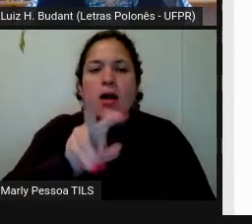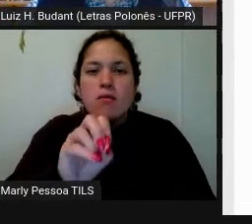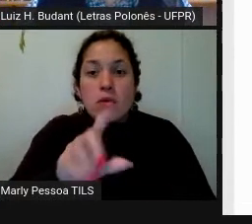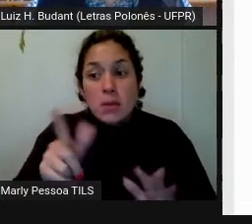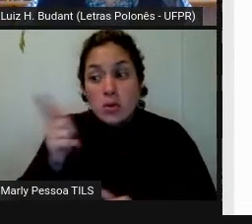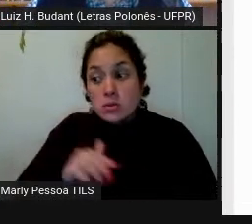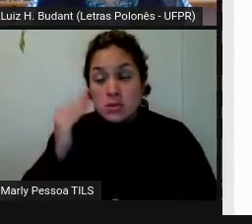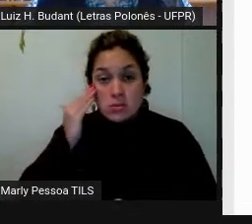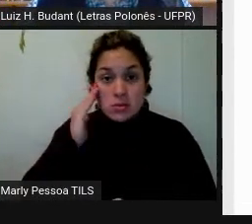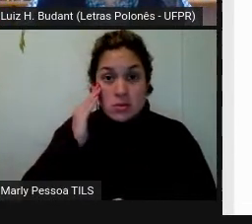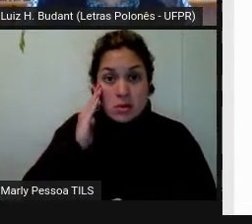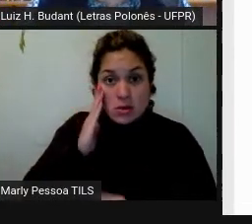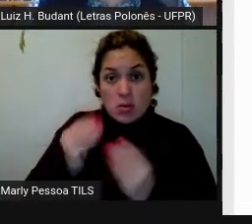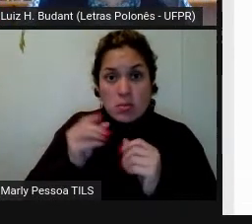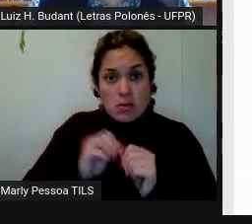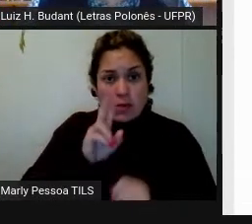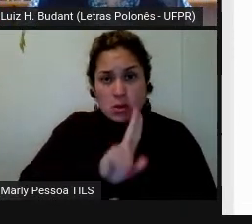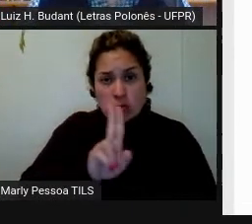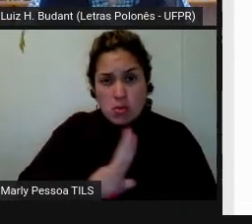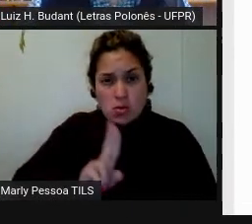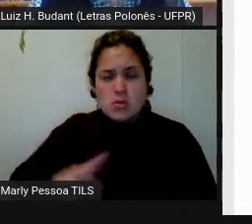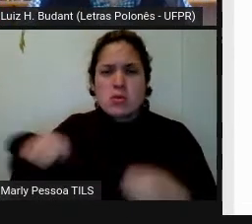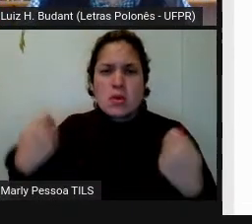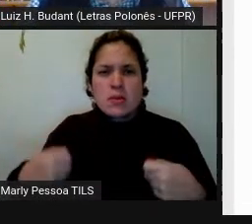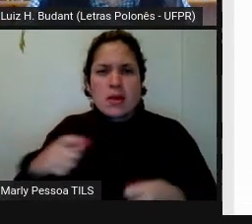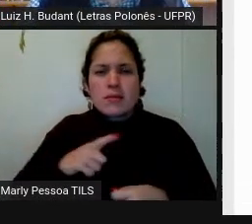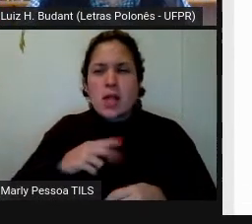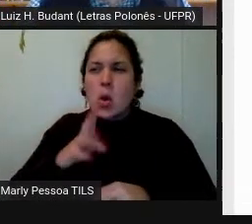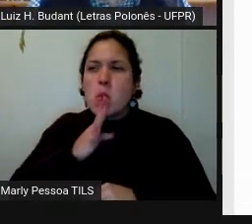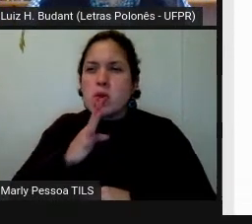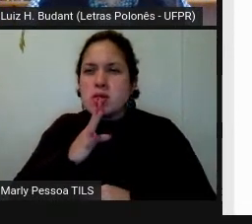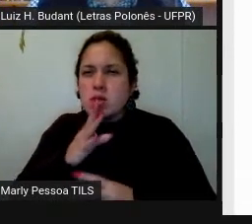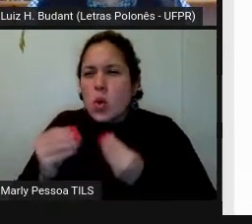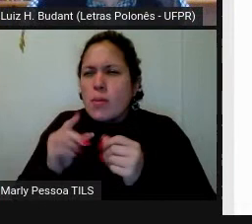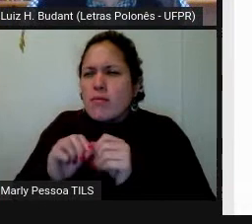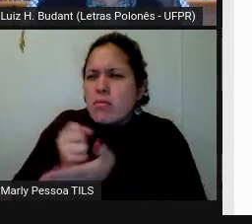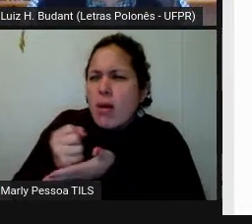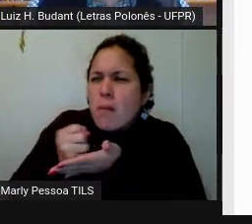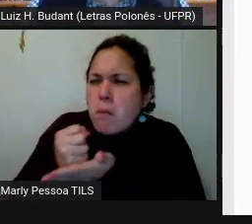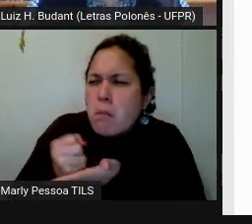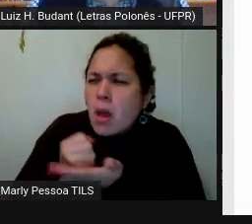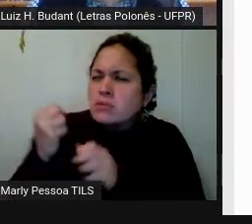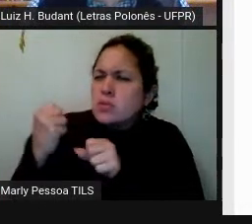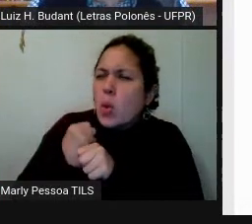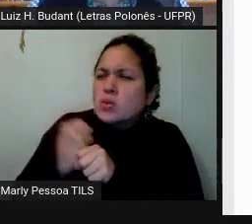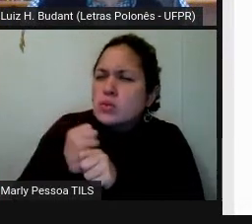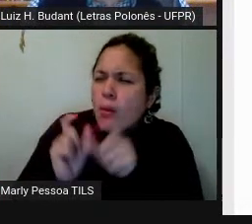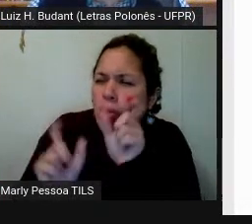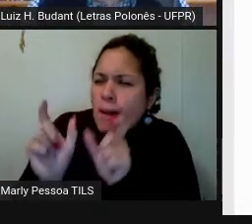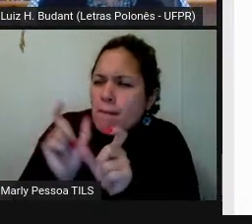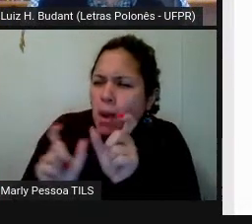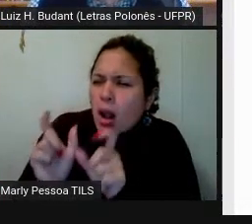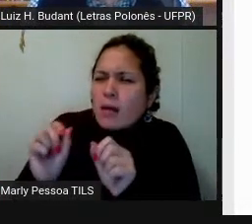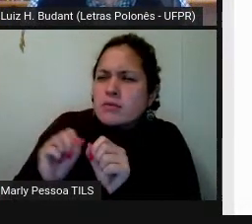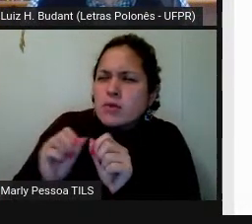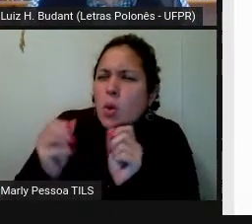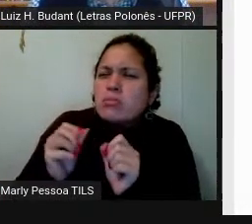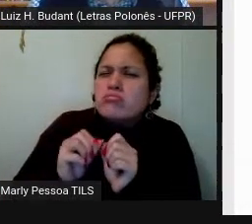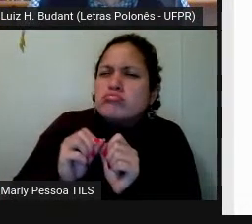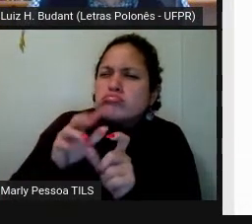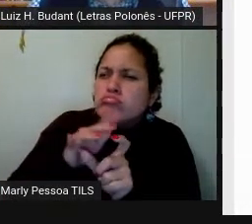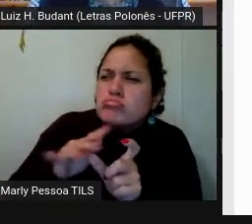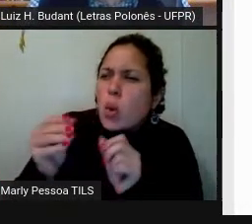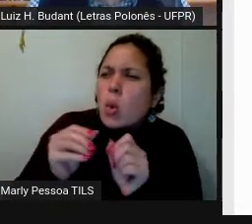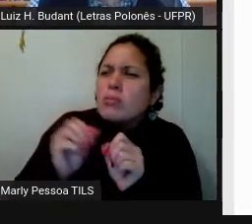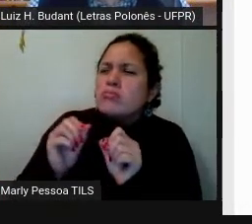entendermos esses nomes, a gente precisaria conhecer as bases do processo de etimologia do proto-eslavo e também um pouquinho